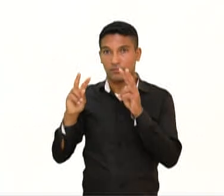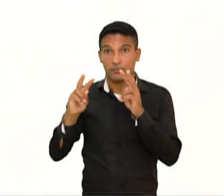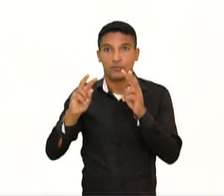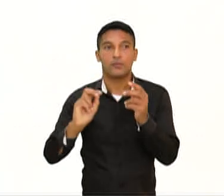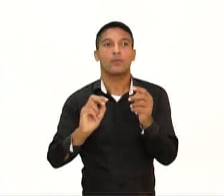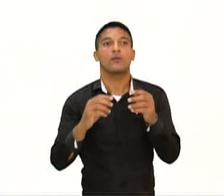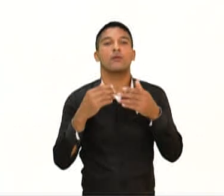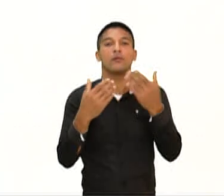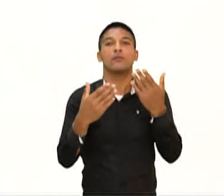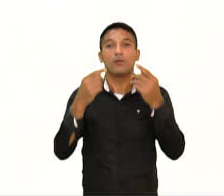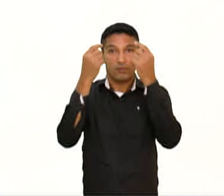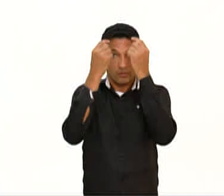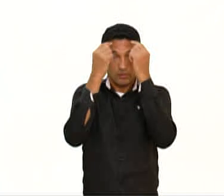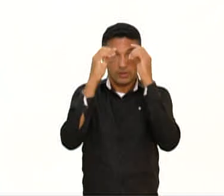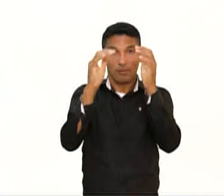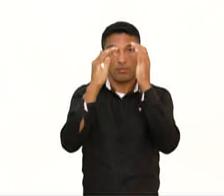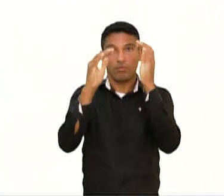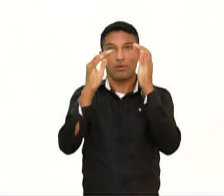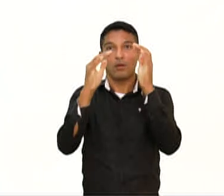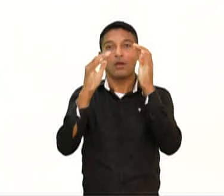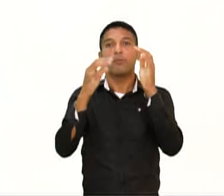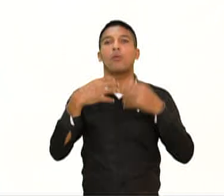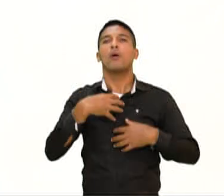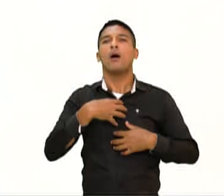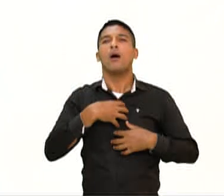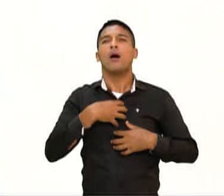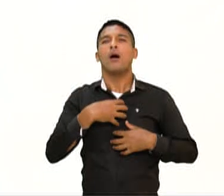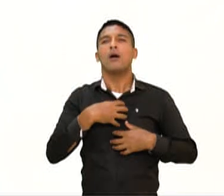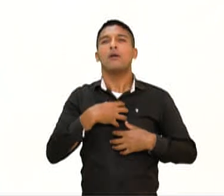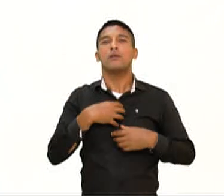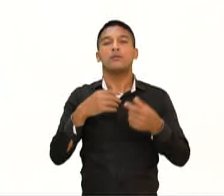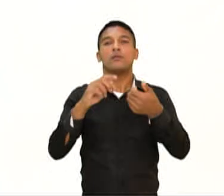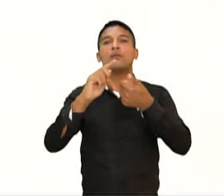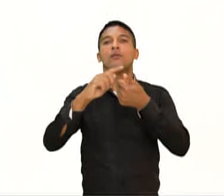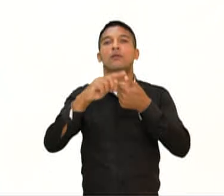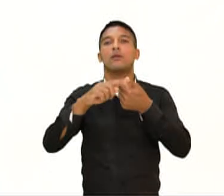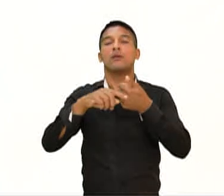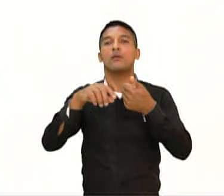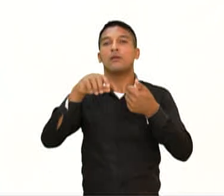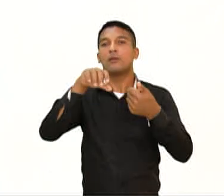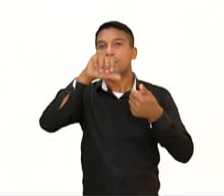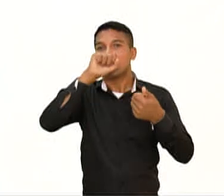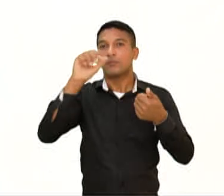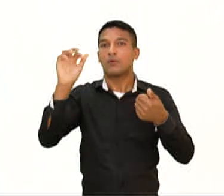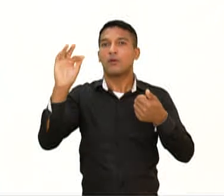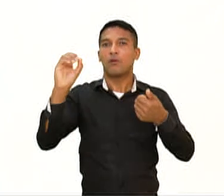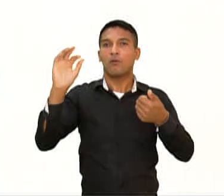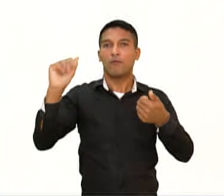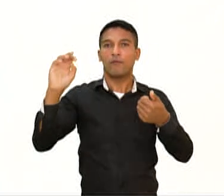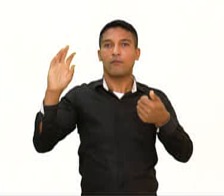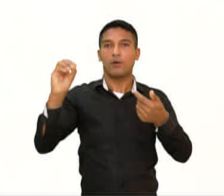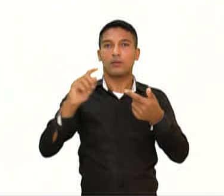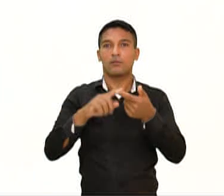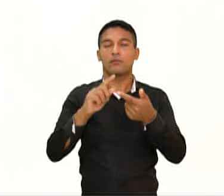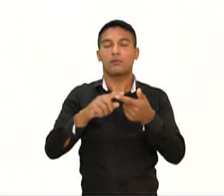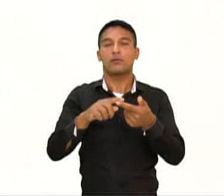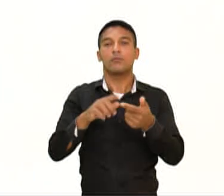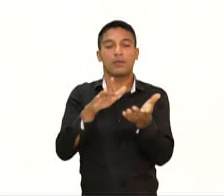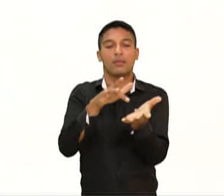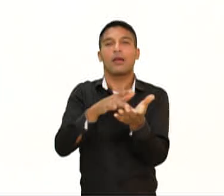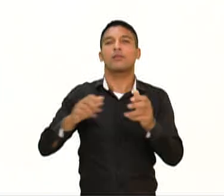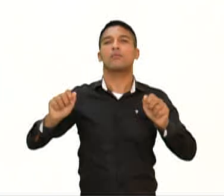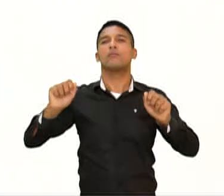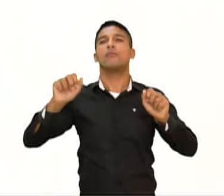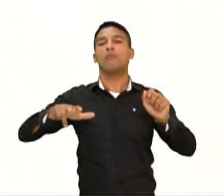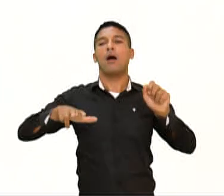cérebro relacionadas ao olfato e à sensação tátil, através da pelagem, aumentou nesses animais. Um senso tátil e olfativo sofisticado